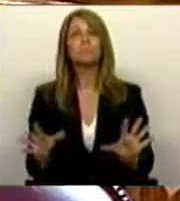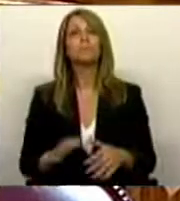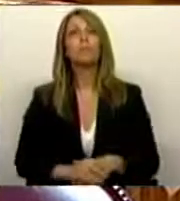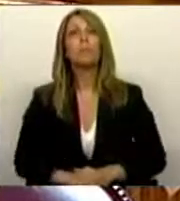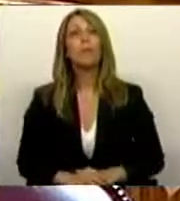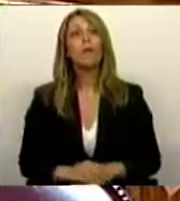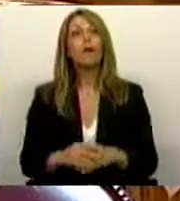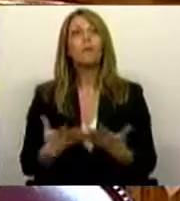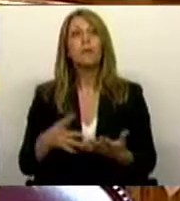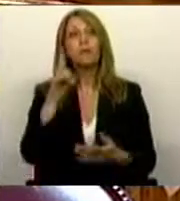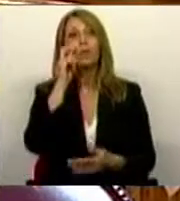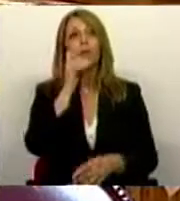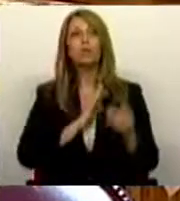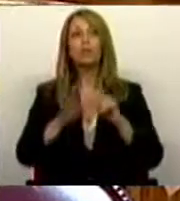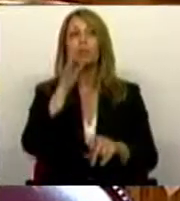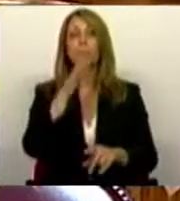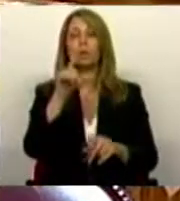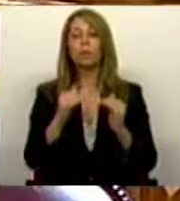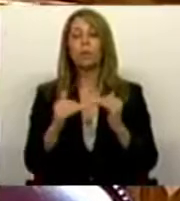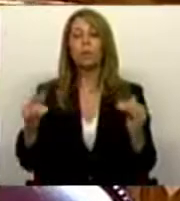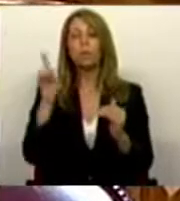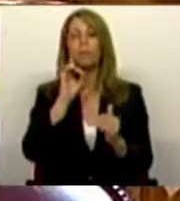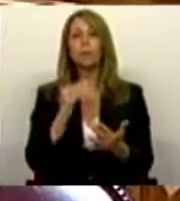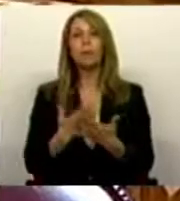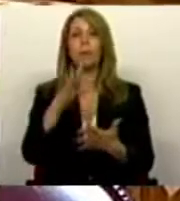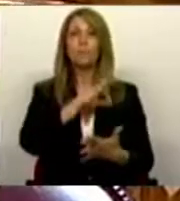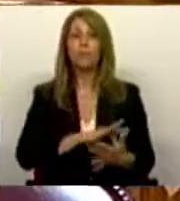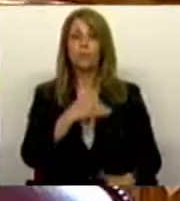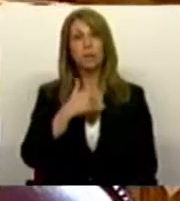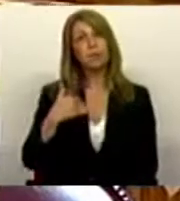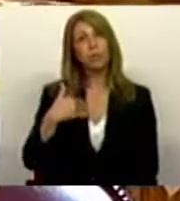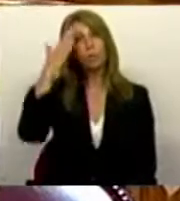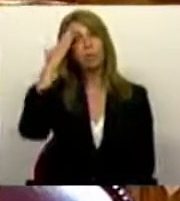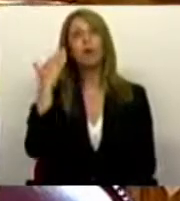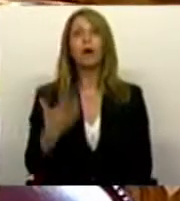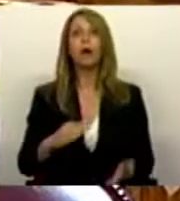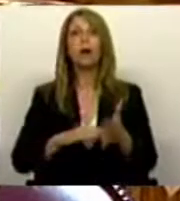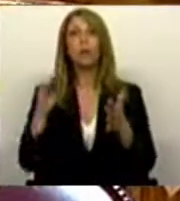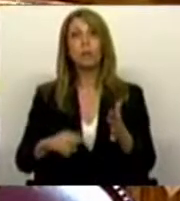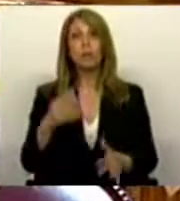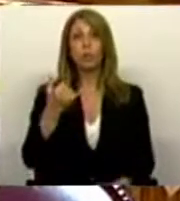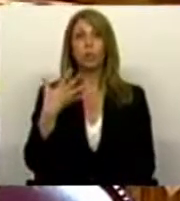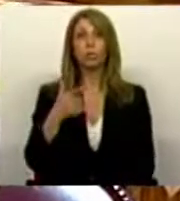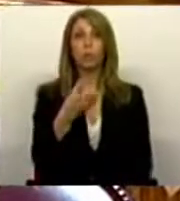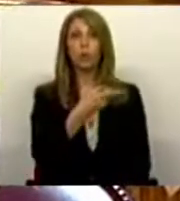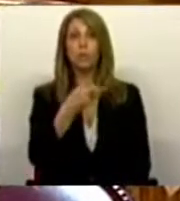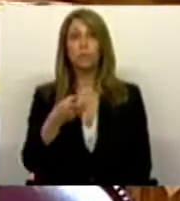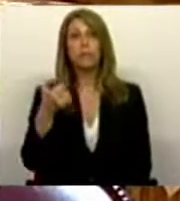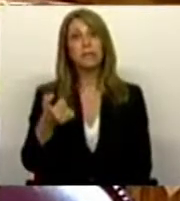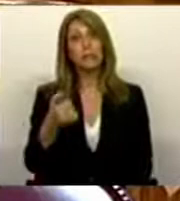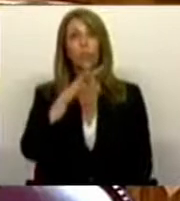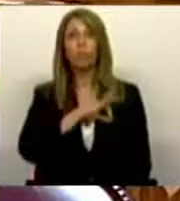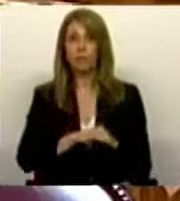Mas, senhoras e senhores deputados, também ao nível da valorização dos profissionais de saúde, está prevista a contratação de mais 2.995 profissionais